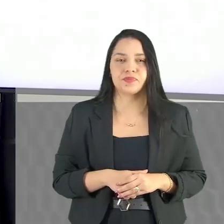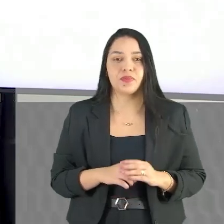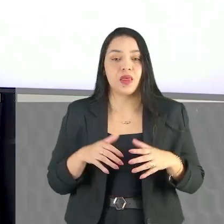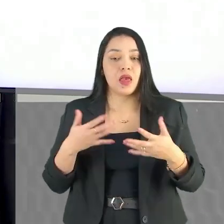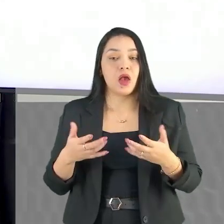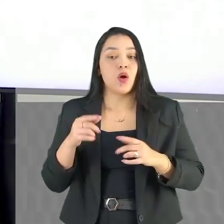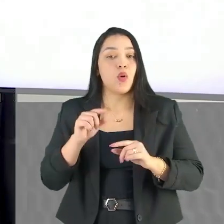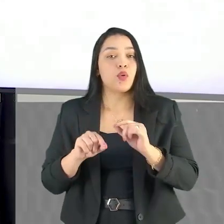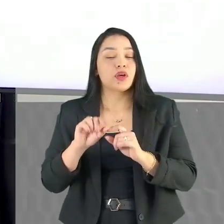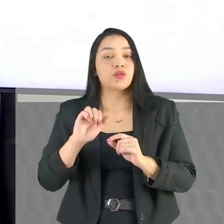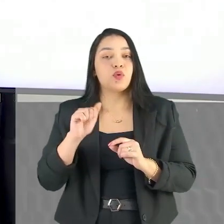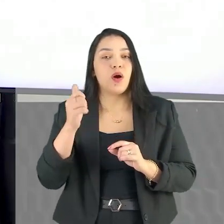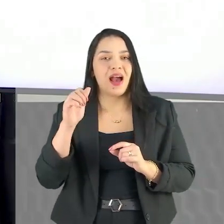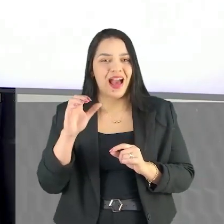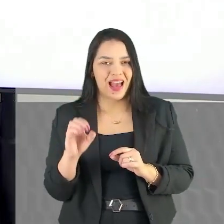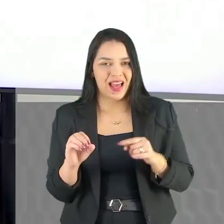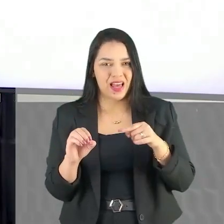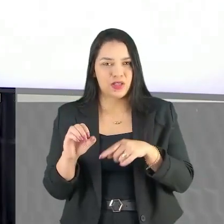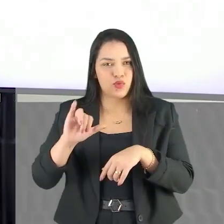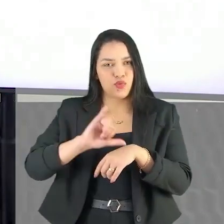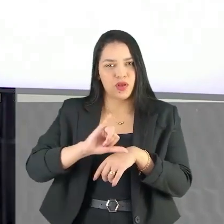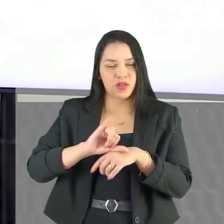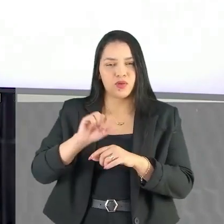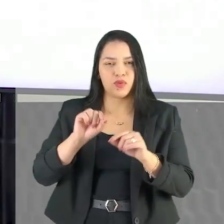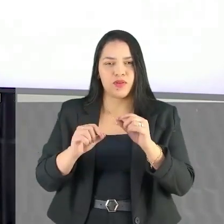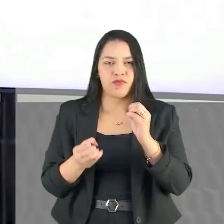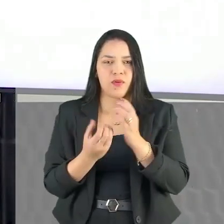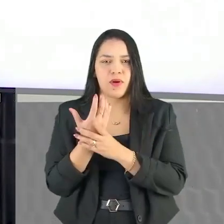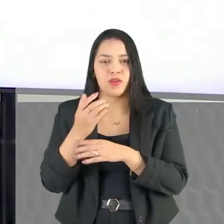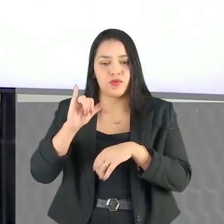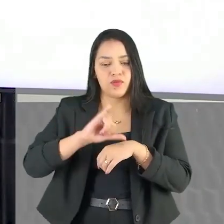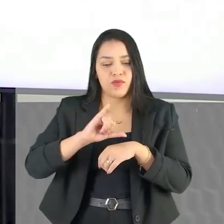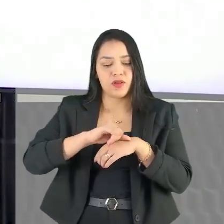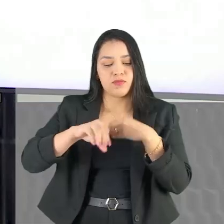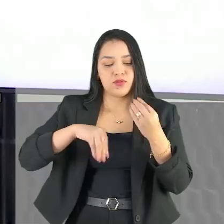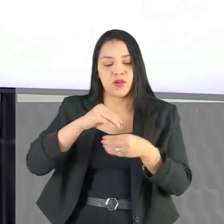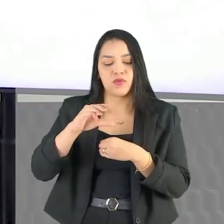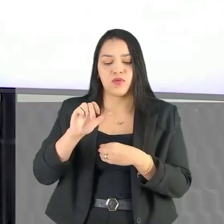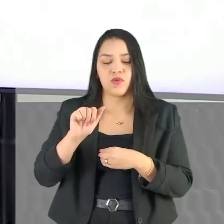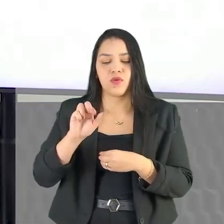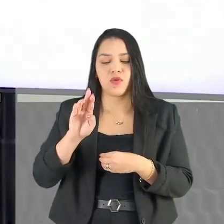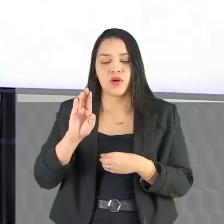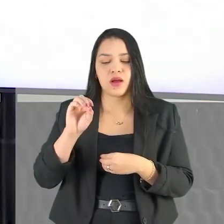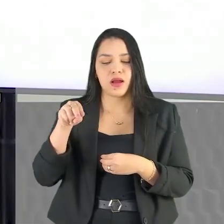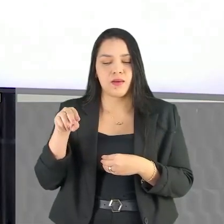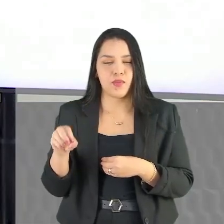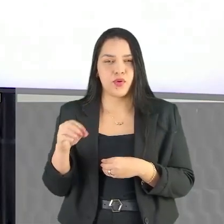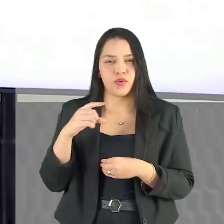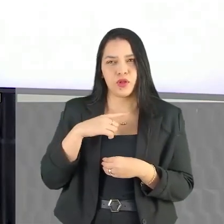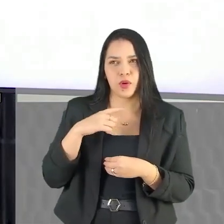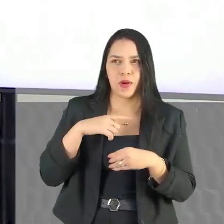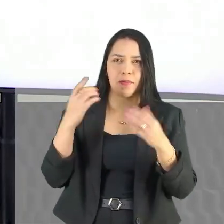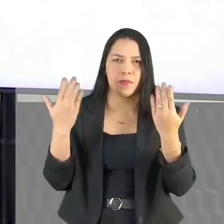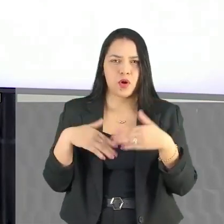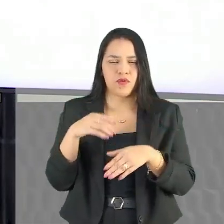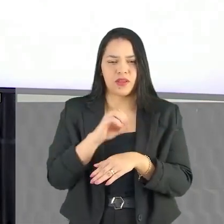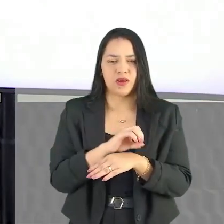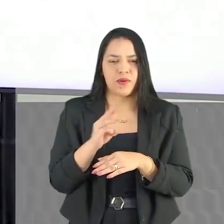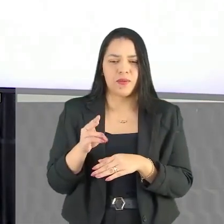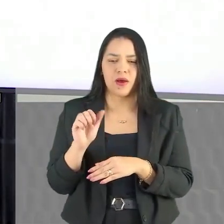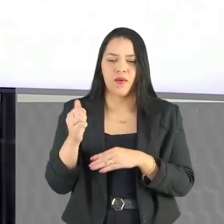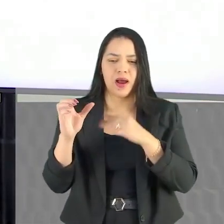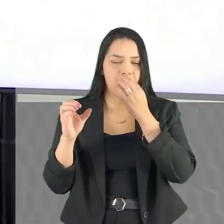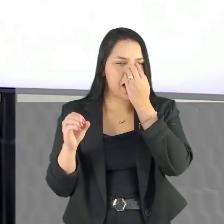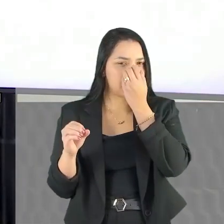A propriedade do aço. Aço é formado por ferro e carbono. Tinha uma vez uma questão da prova da UEMA que ela falava apenas assim, ó, o aço